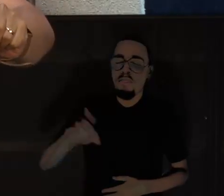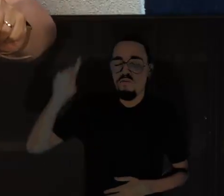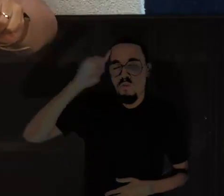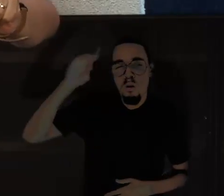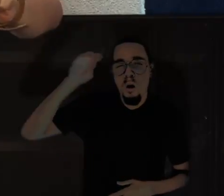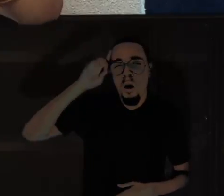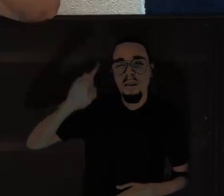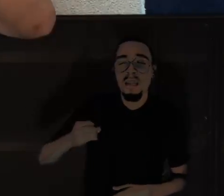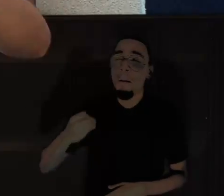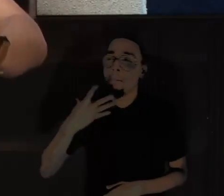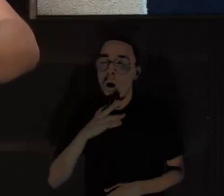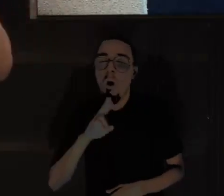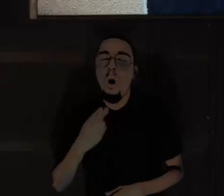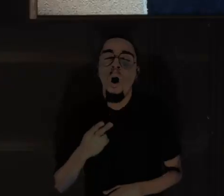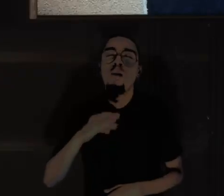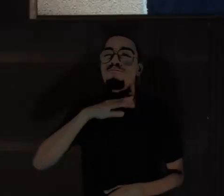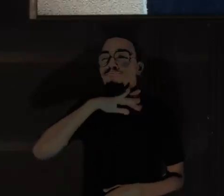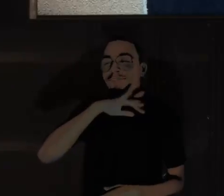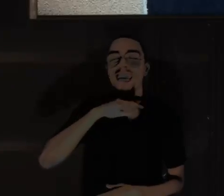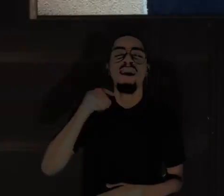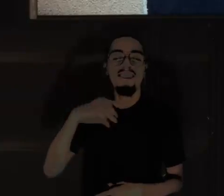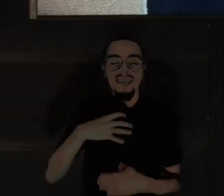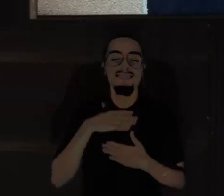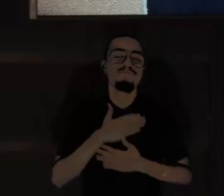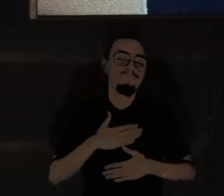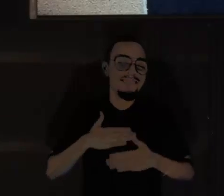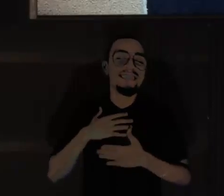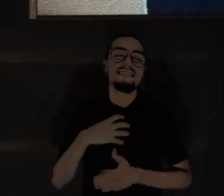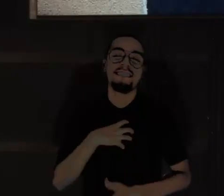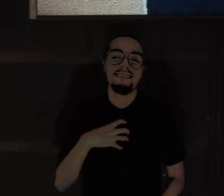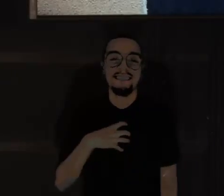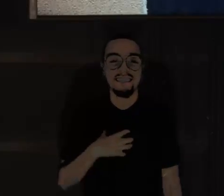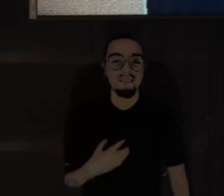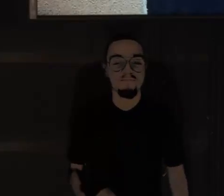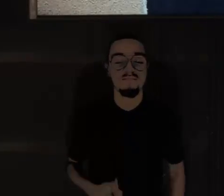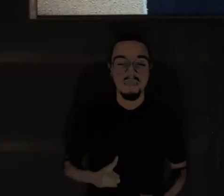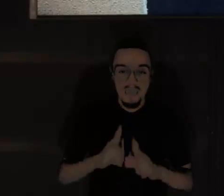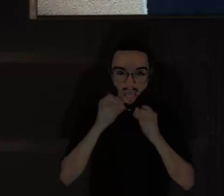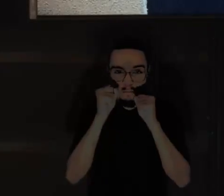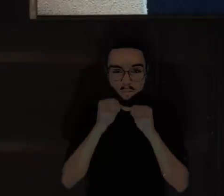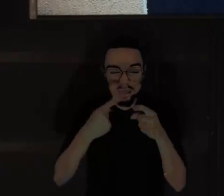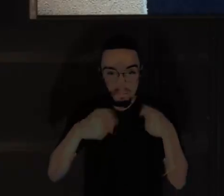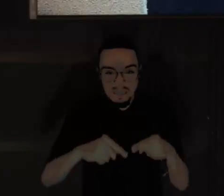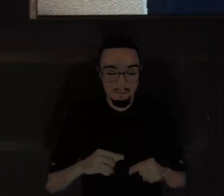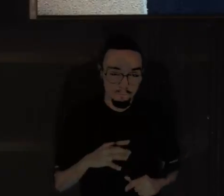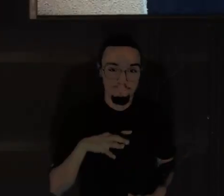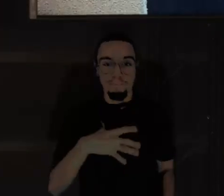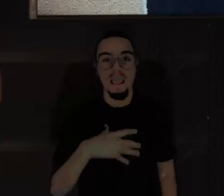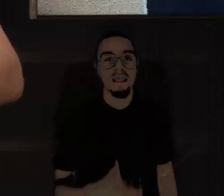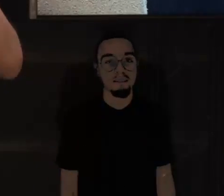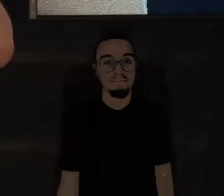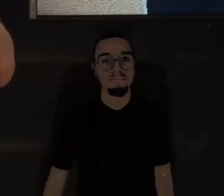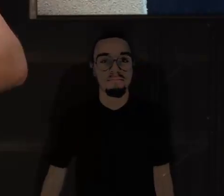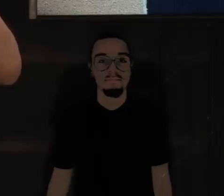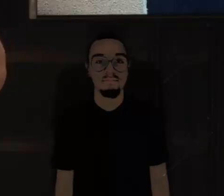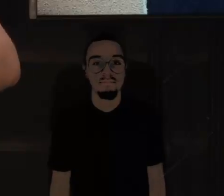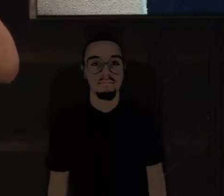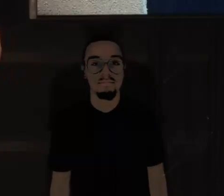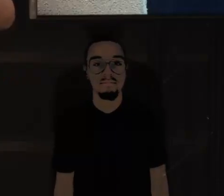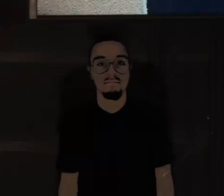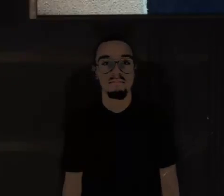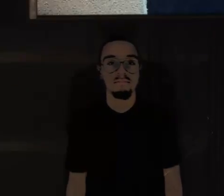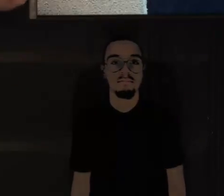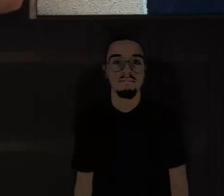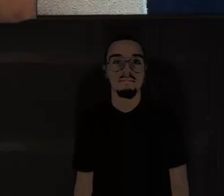ruins. Levante sua mão para cá, você vai ter força para encarar desafios. Aleluia. Você